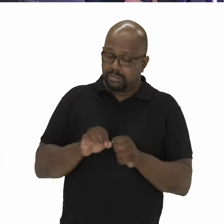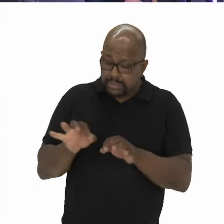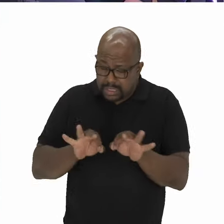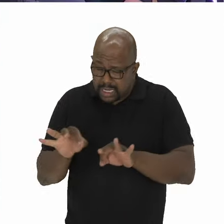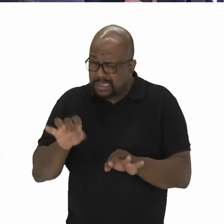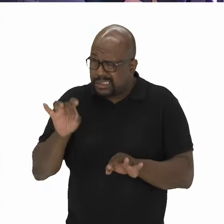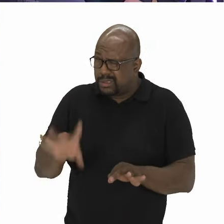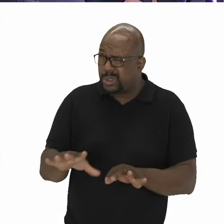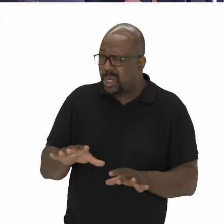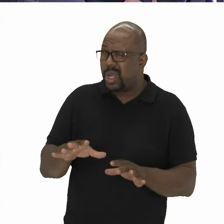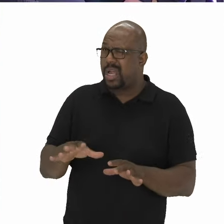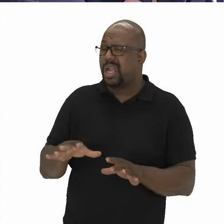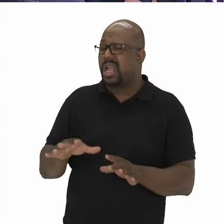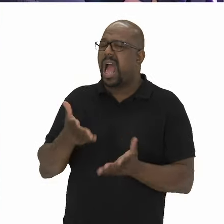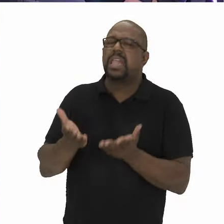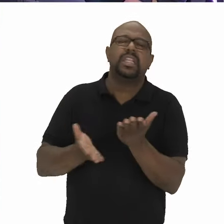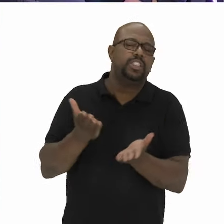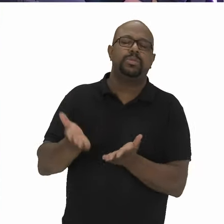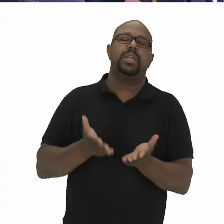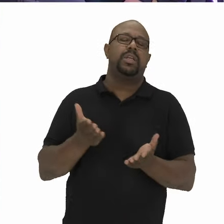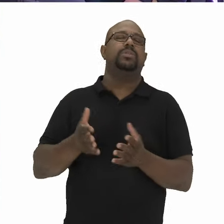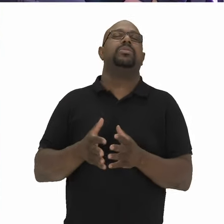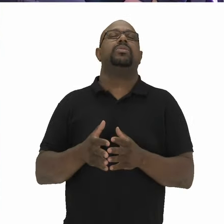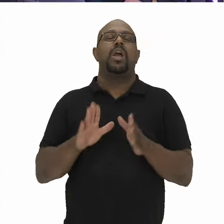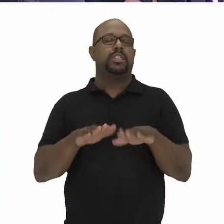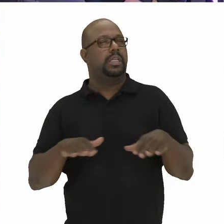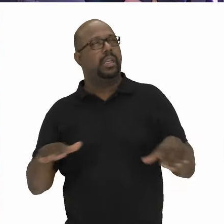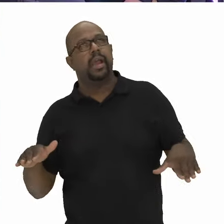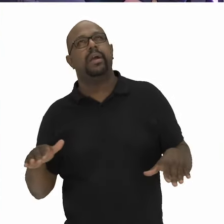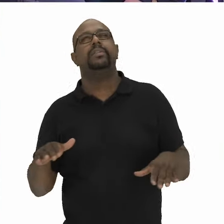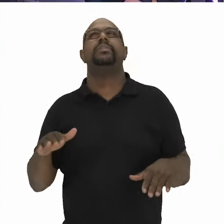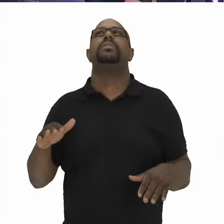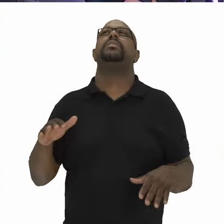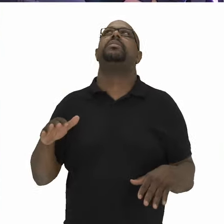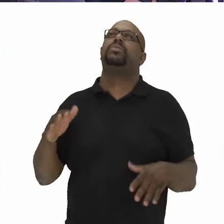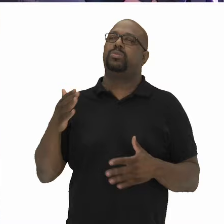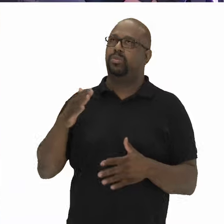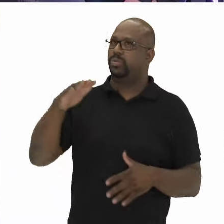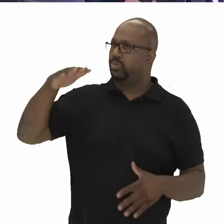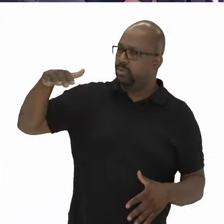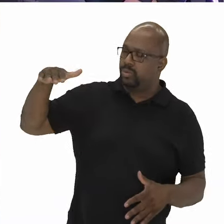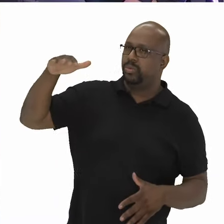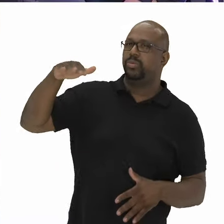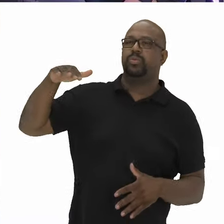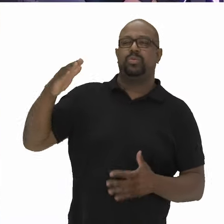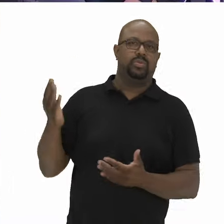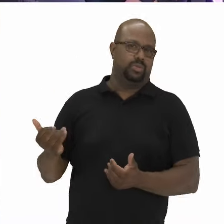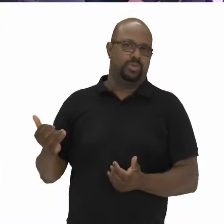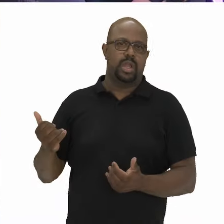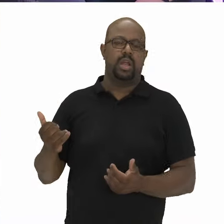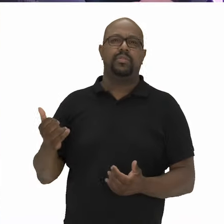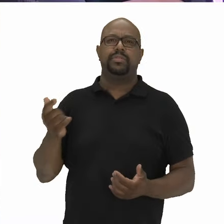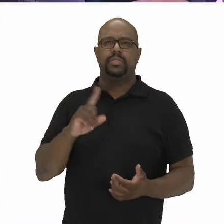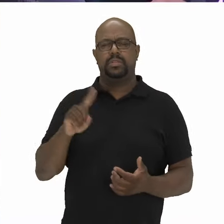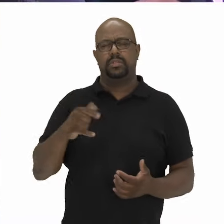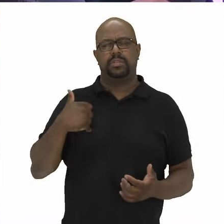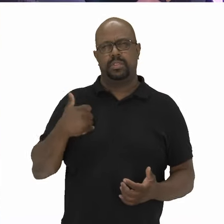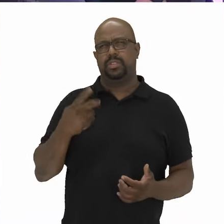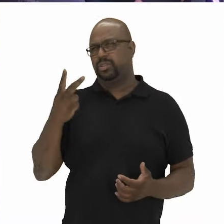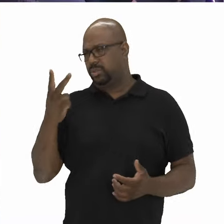não realizamos apenas os atendimentos com as crianças com jovens com adultos que nós